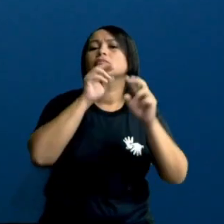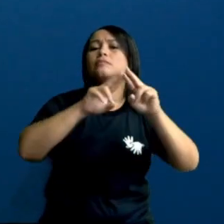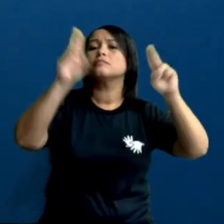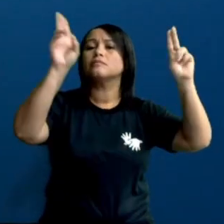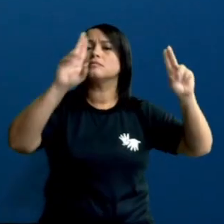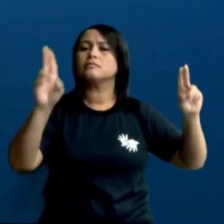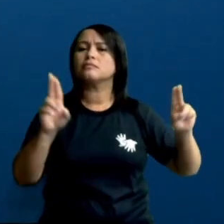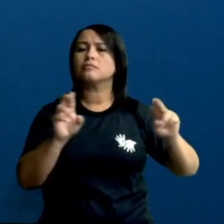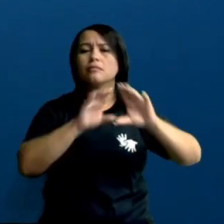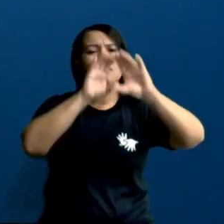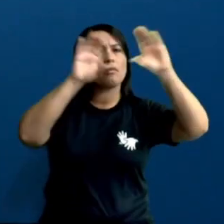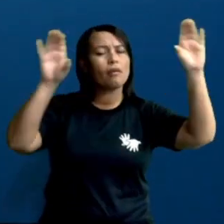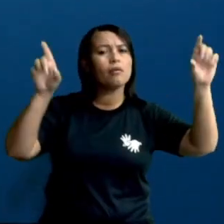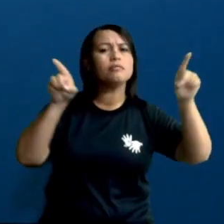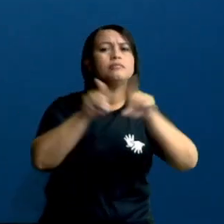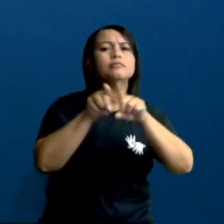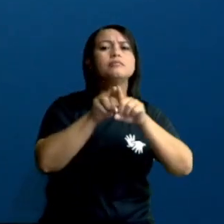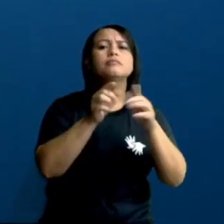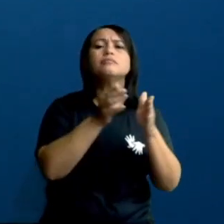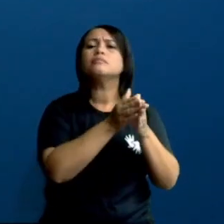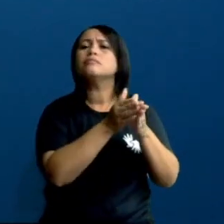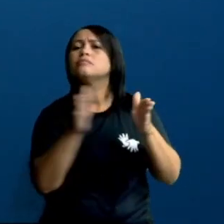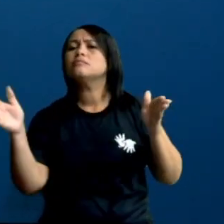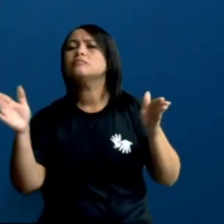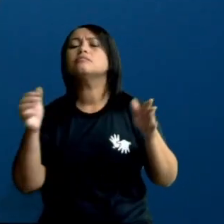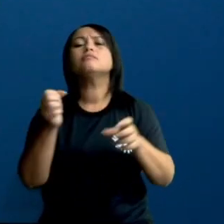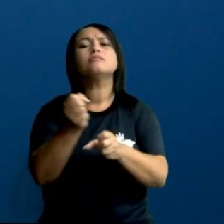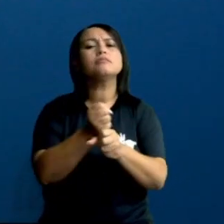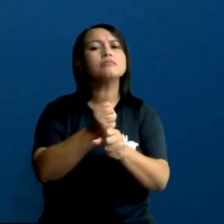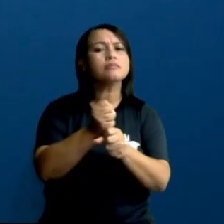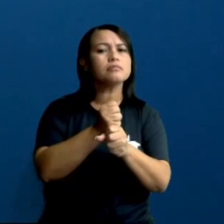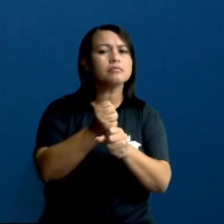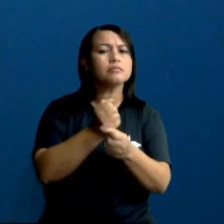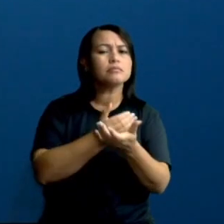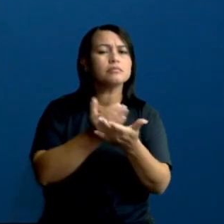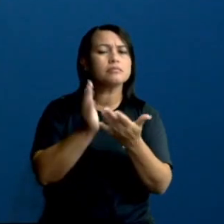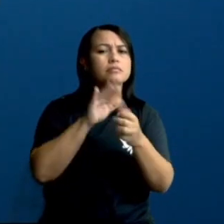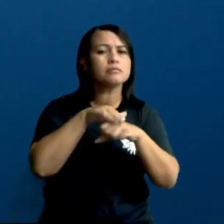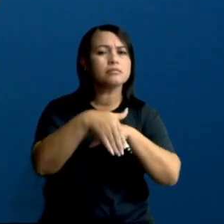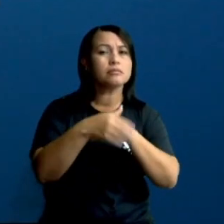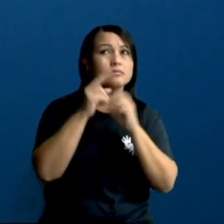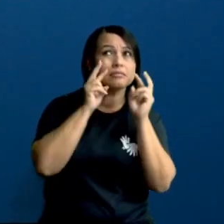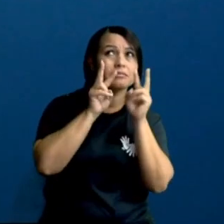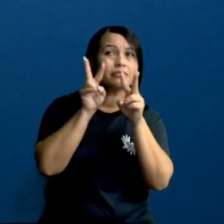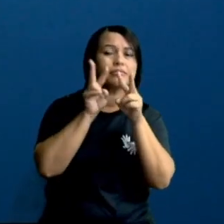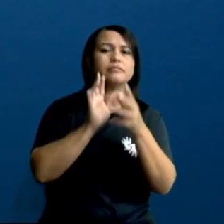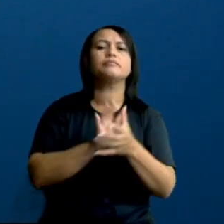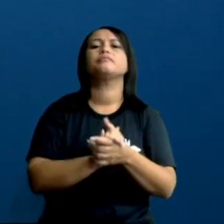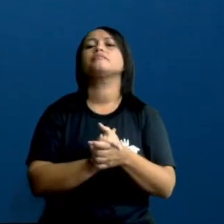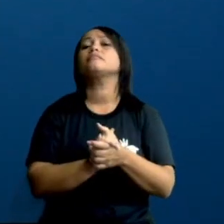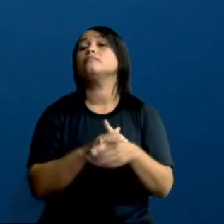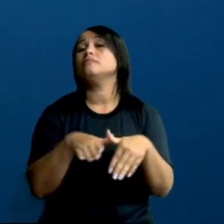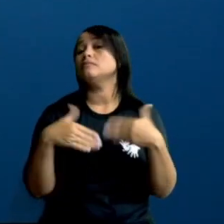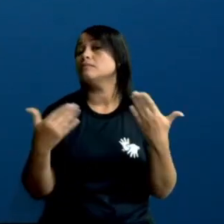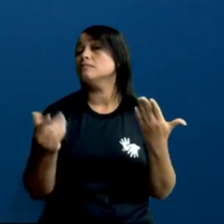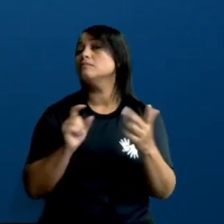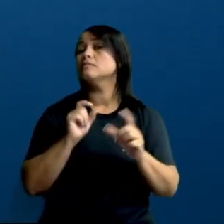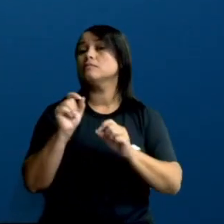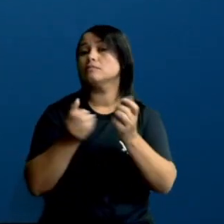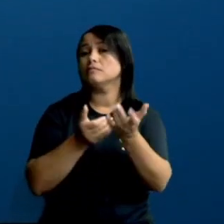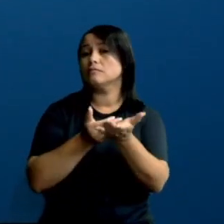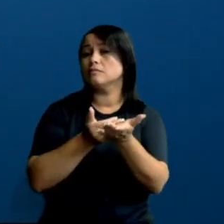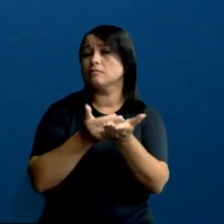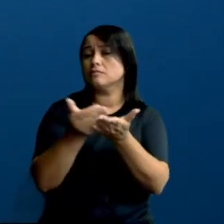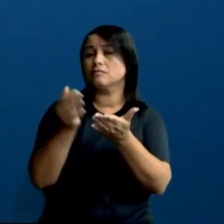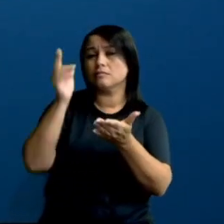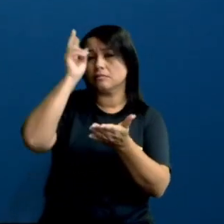celestes, e os períodos do ano em que elas são visíveis no início da noite. Então vamos